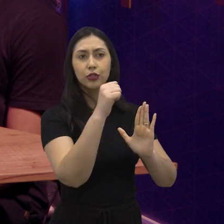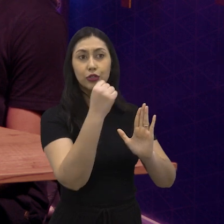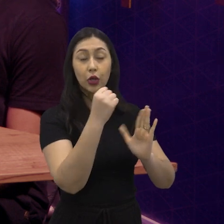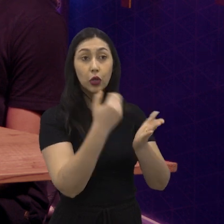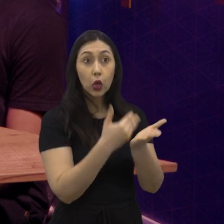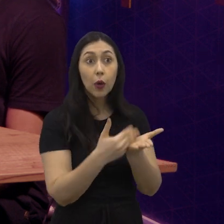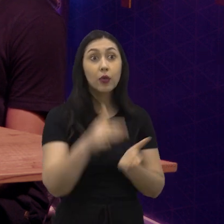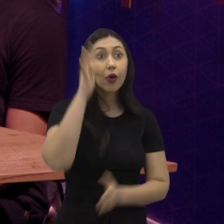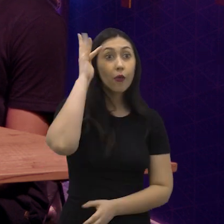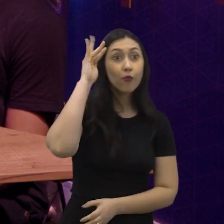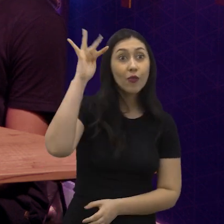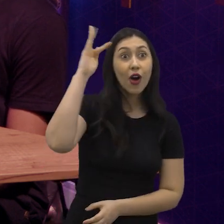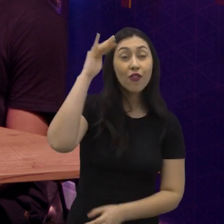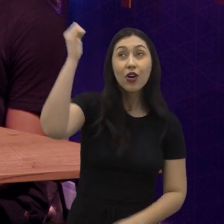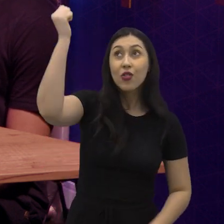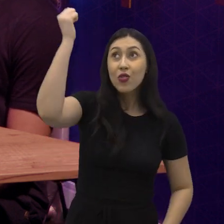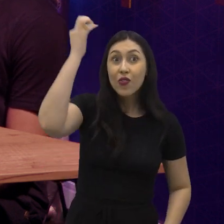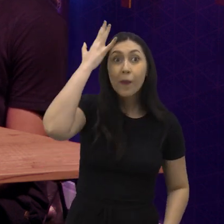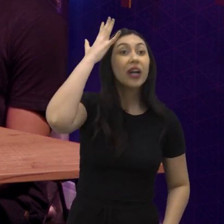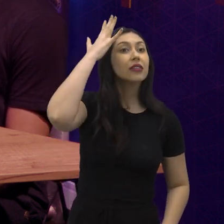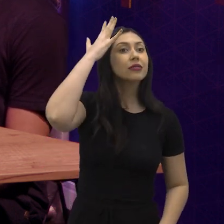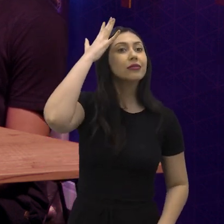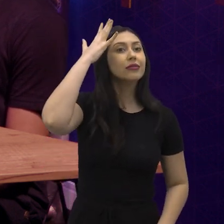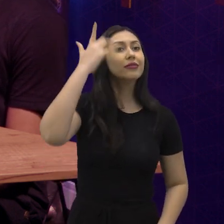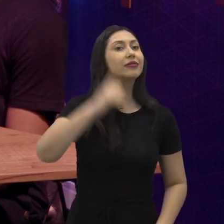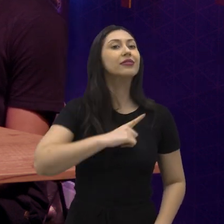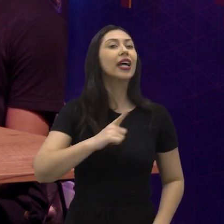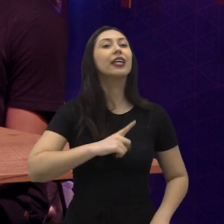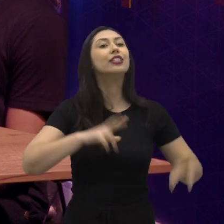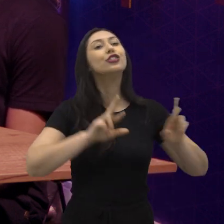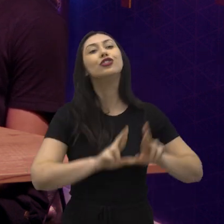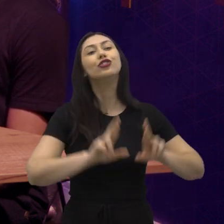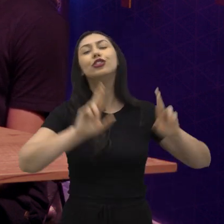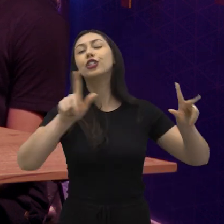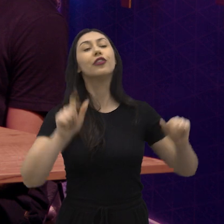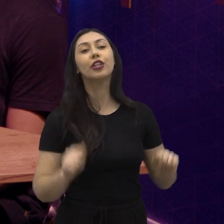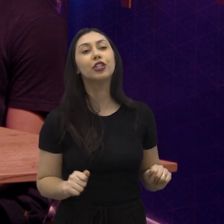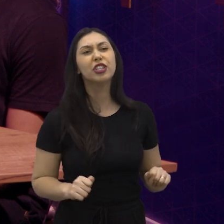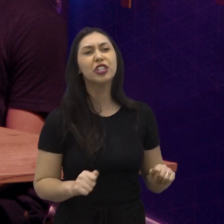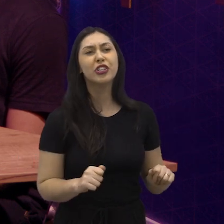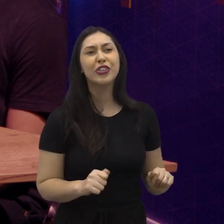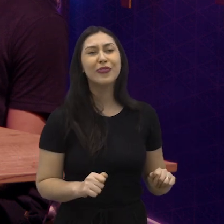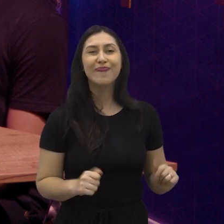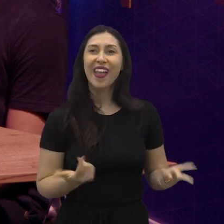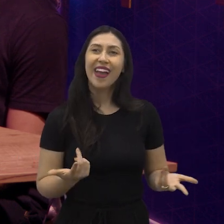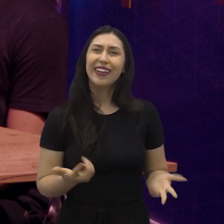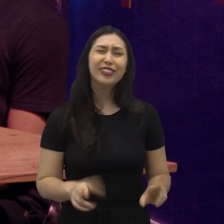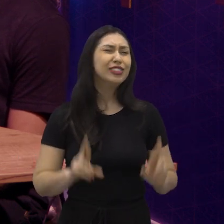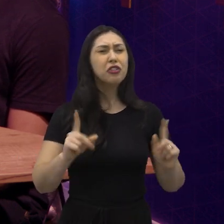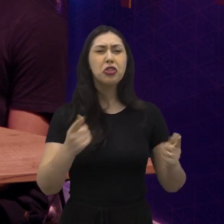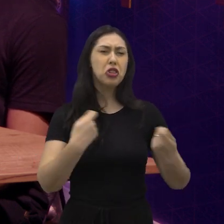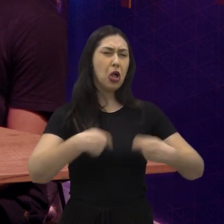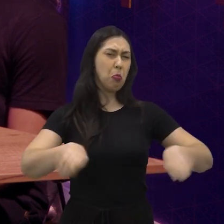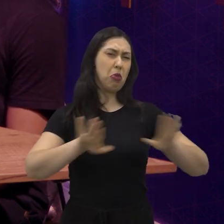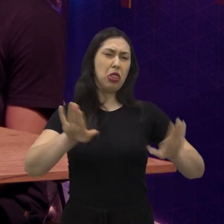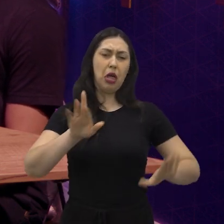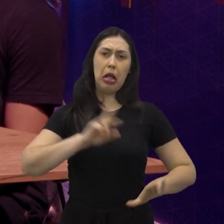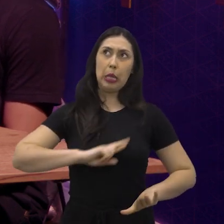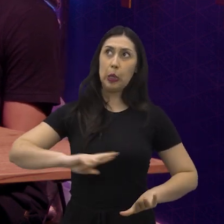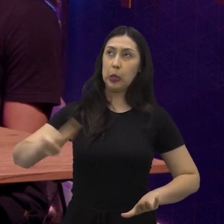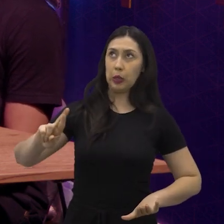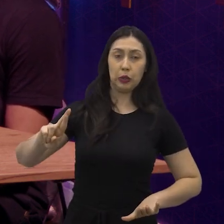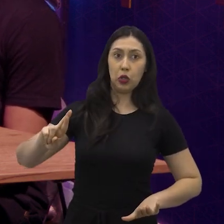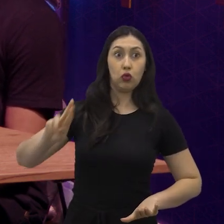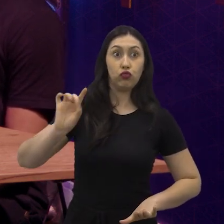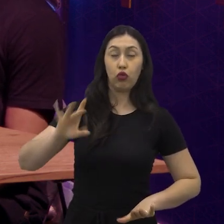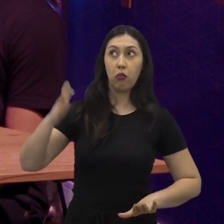o iluminismo, a gente começa a ver um terror que não está mais tanto atrelado a questões religiosas, ou só, por